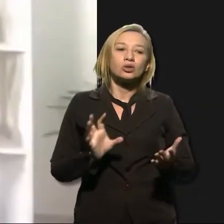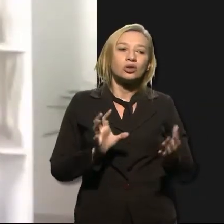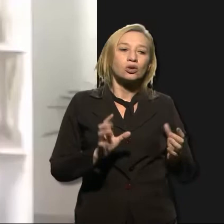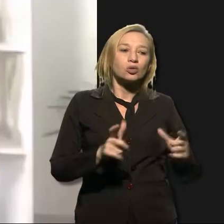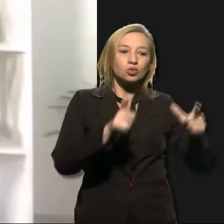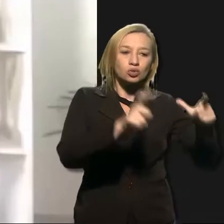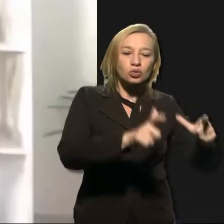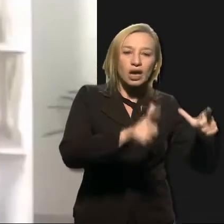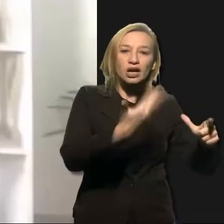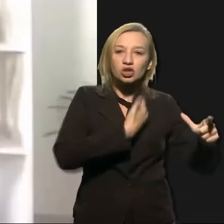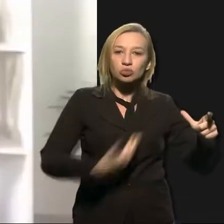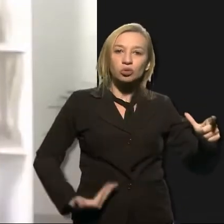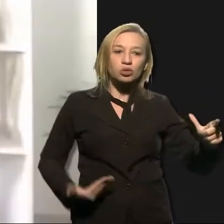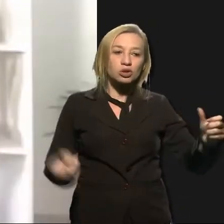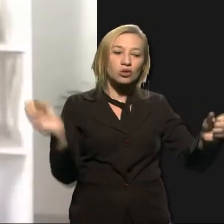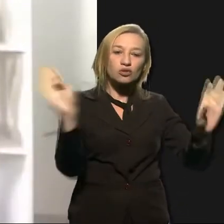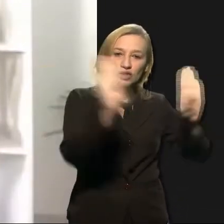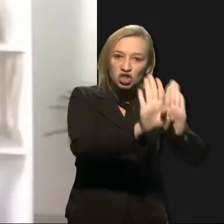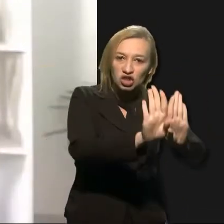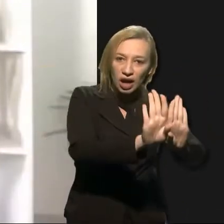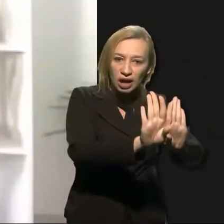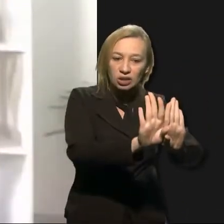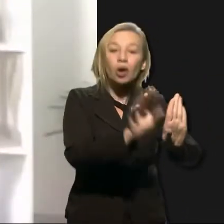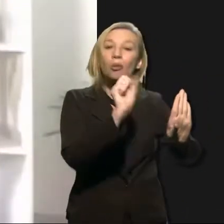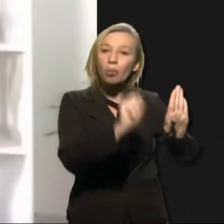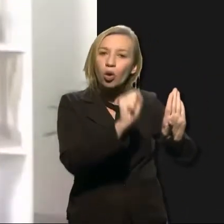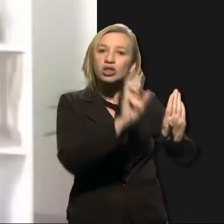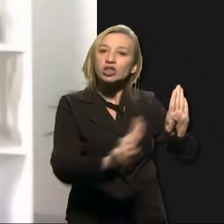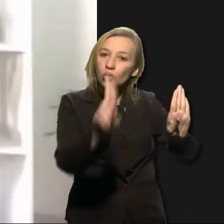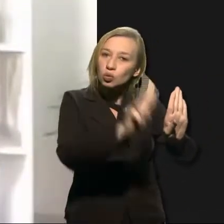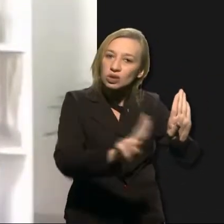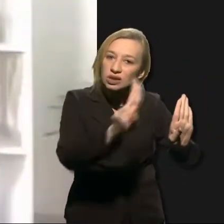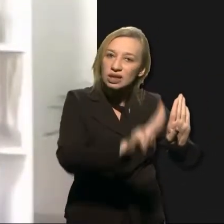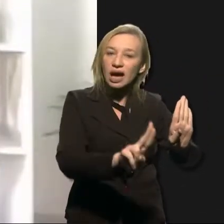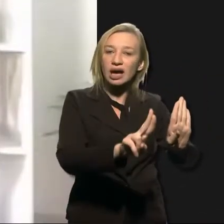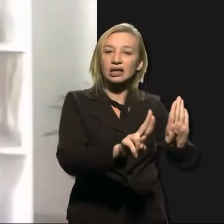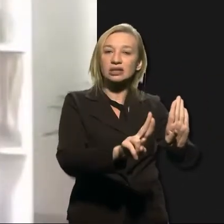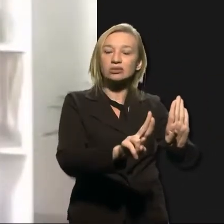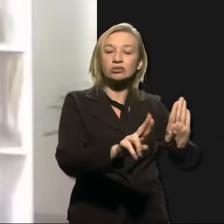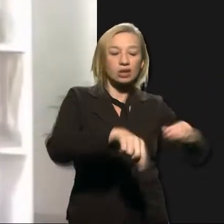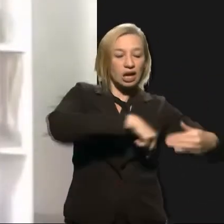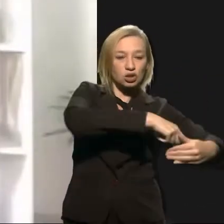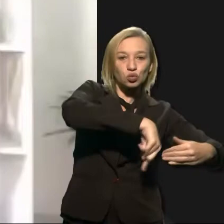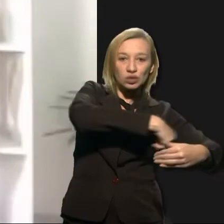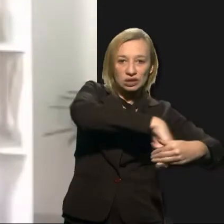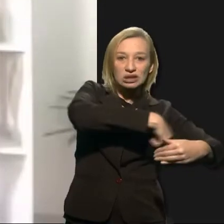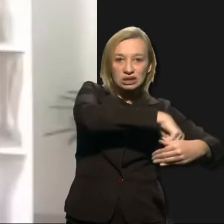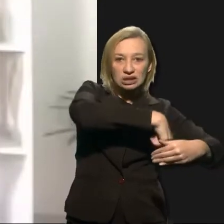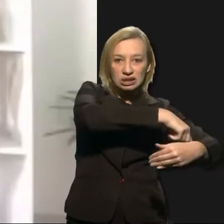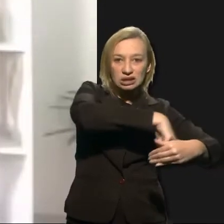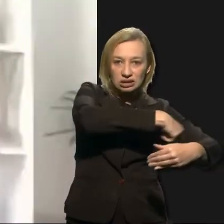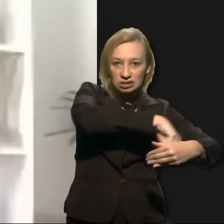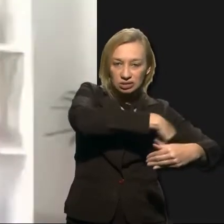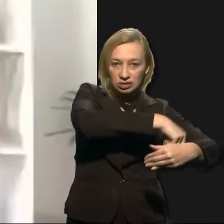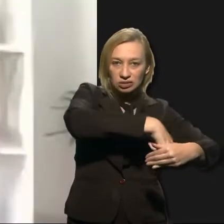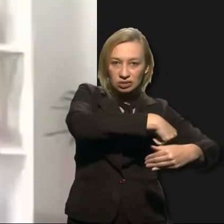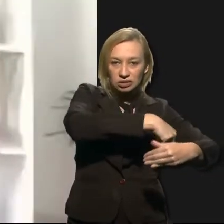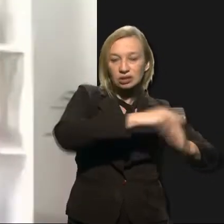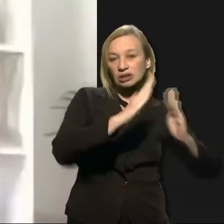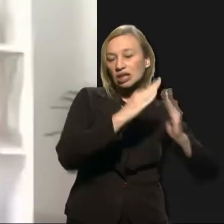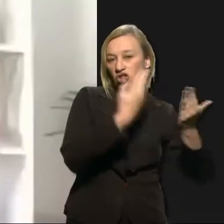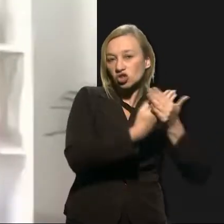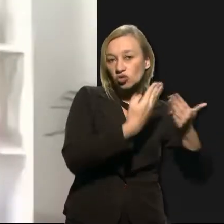que, nesse momento, estão desativados por conta da pandemia, mas que poderiam ser utilizados, por exemplo, as